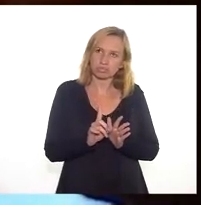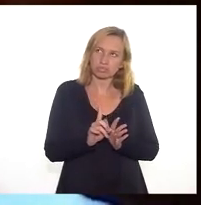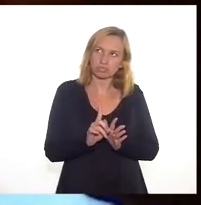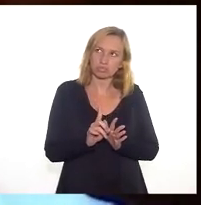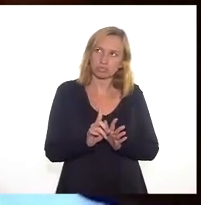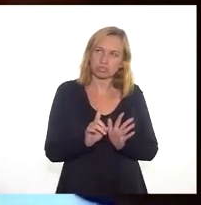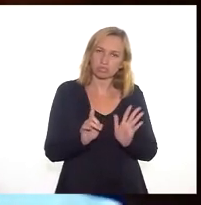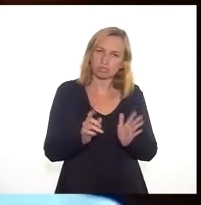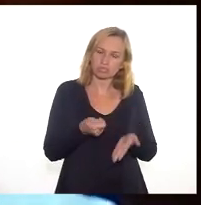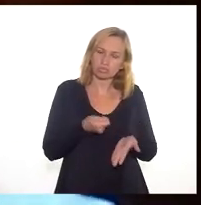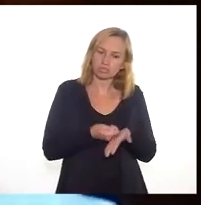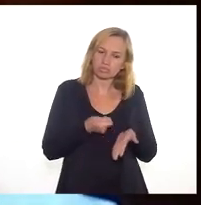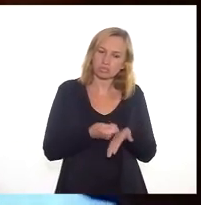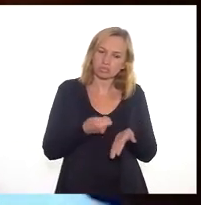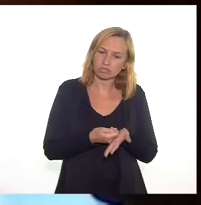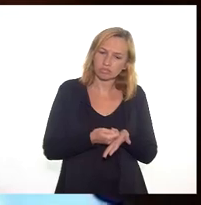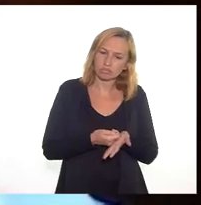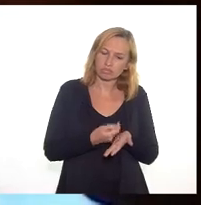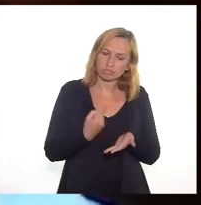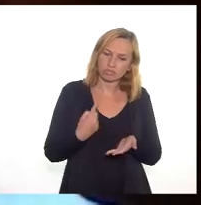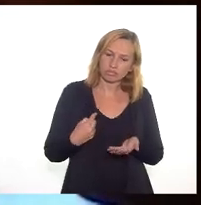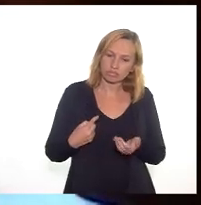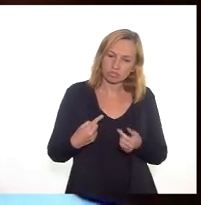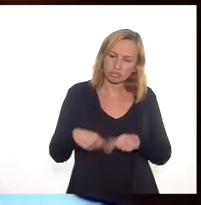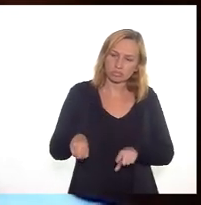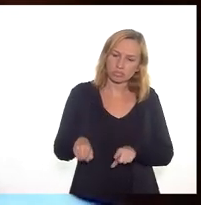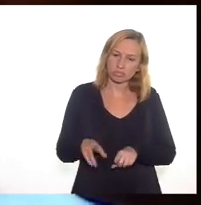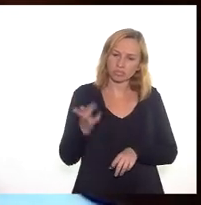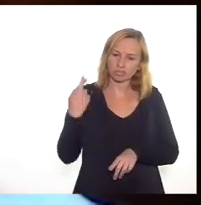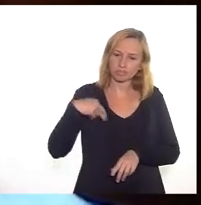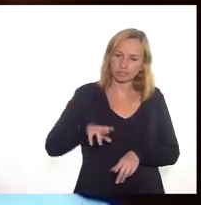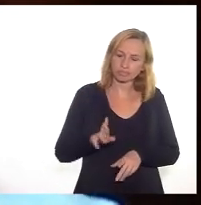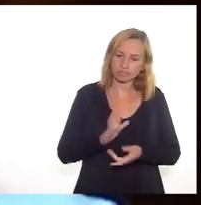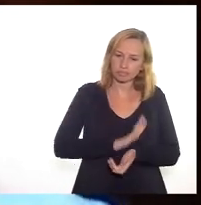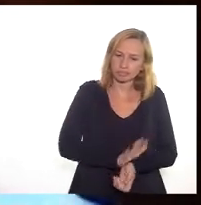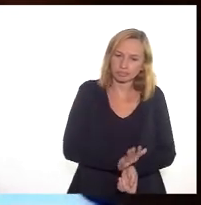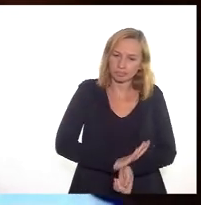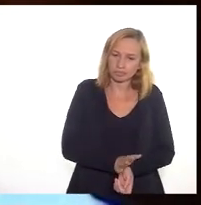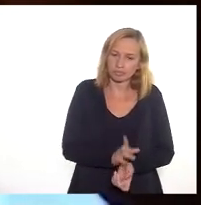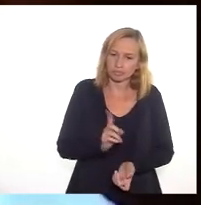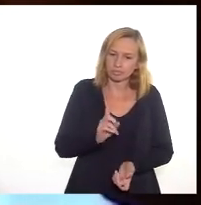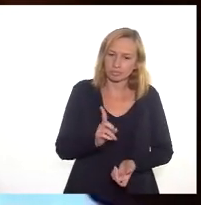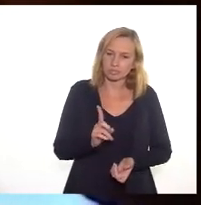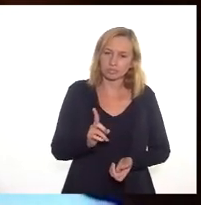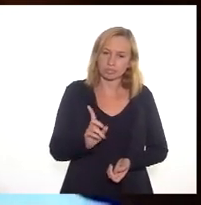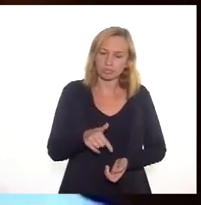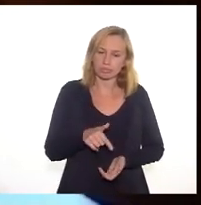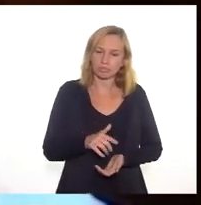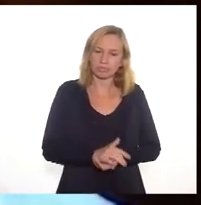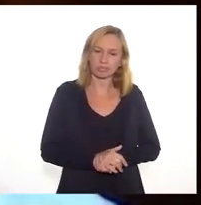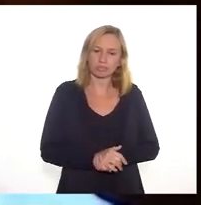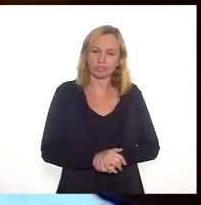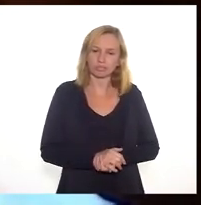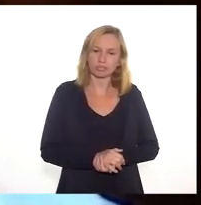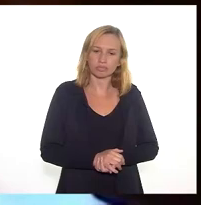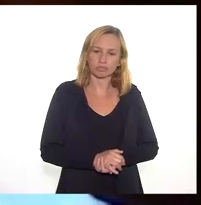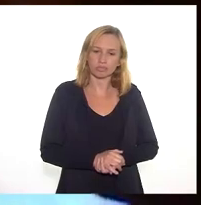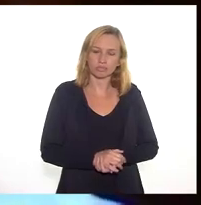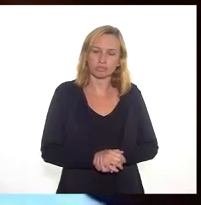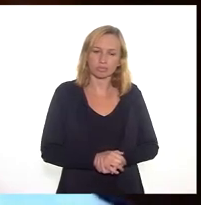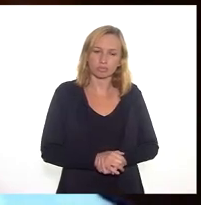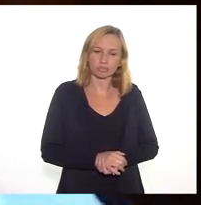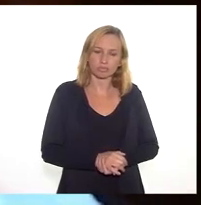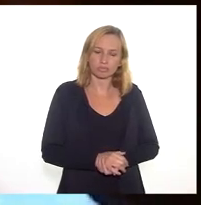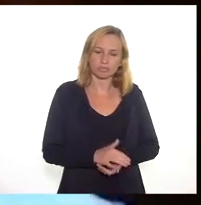ele insiste que enfrentar a intolerância religiosa e o racismo religioso não se faz apenas com medidas punitivas